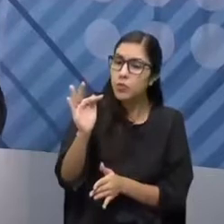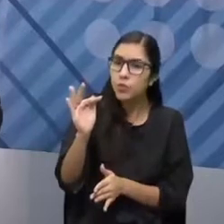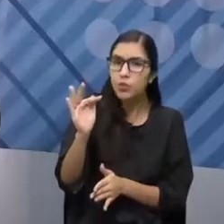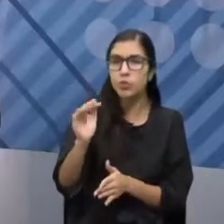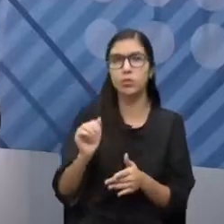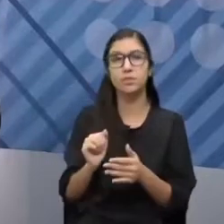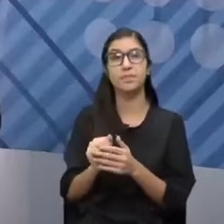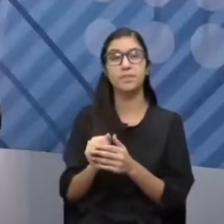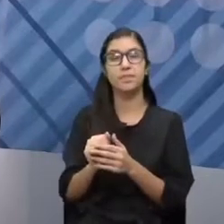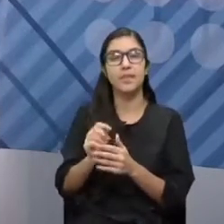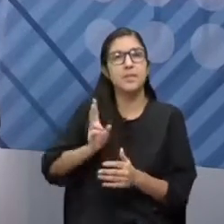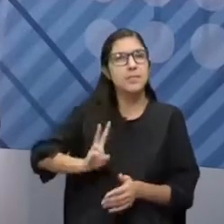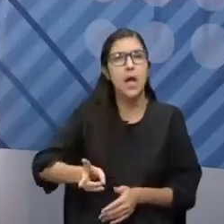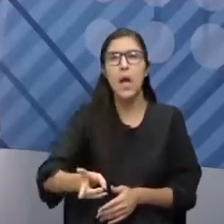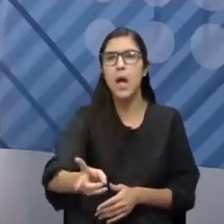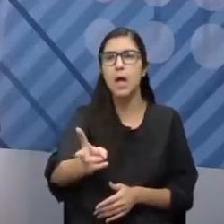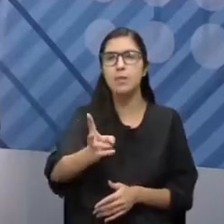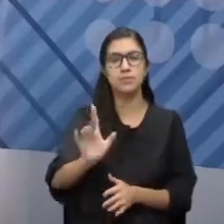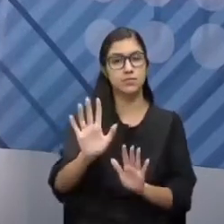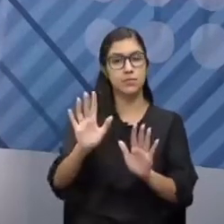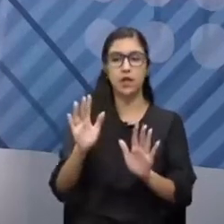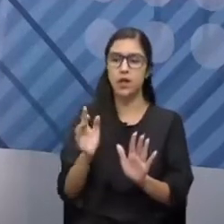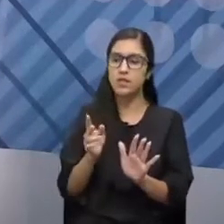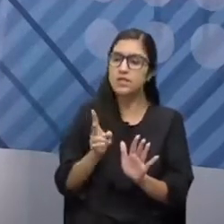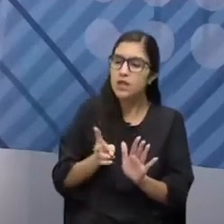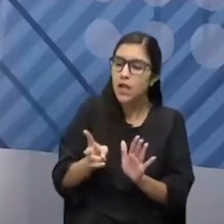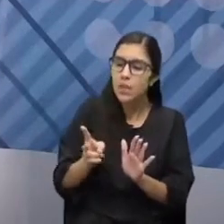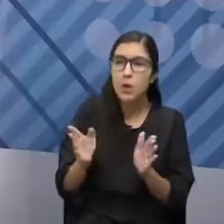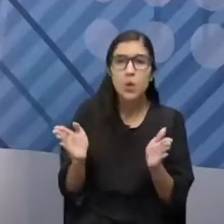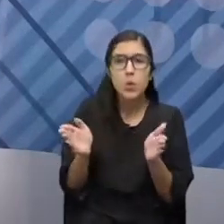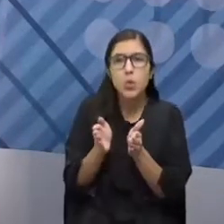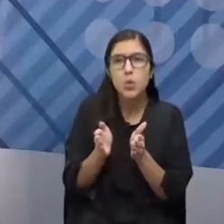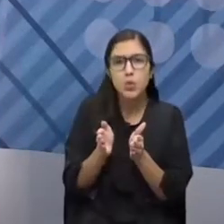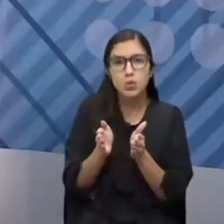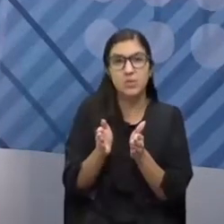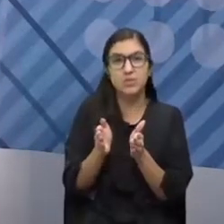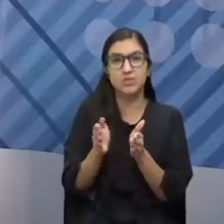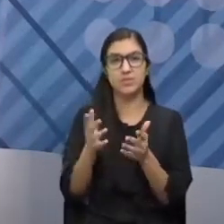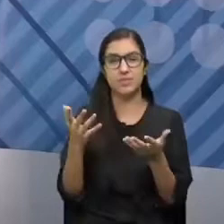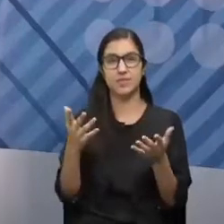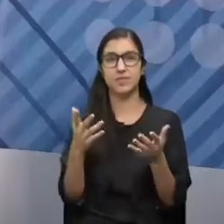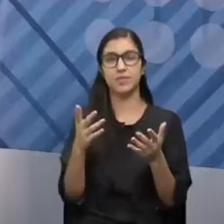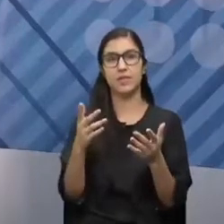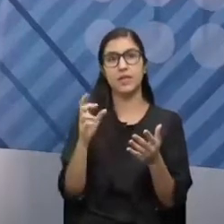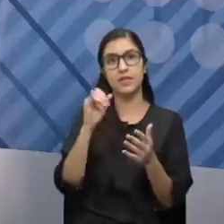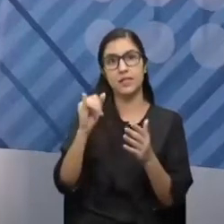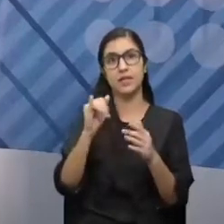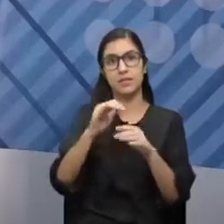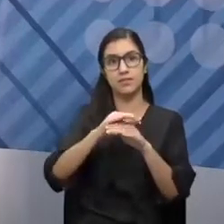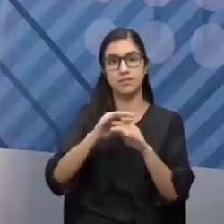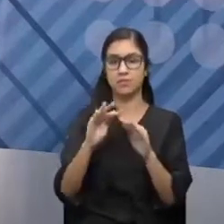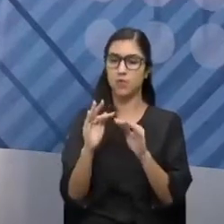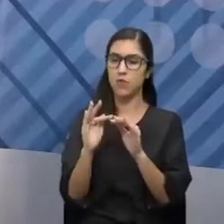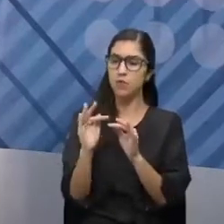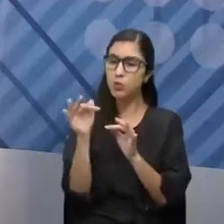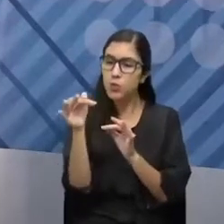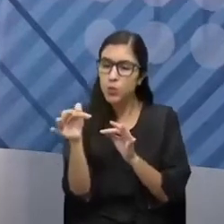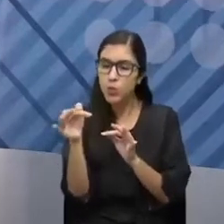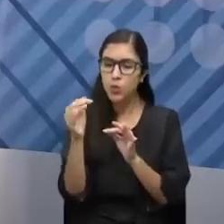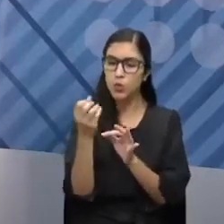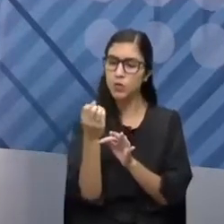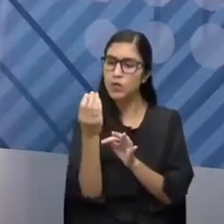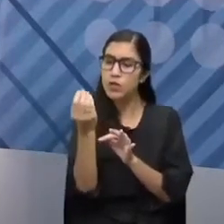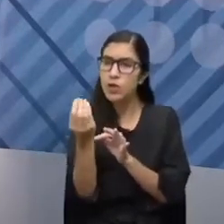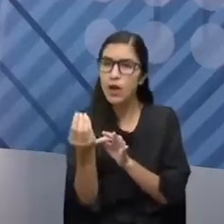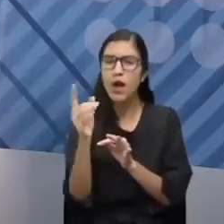Sempre, então, viajar, eles ficam mais curtinhos, sabe? Então, fica aqui, se a mão do surdo cego está aqui, fica futuro,